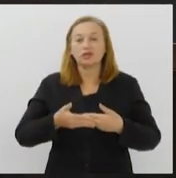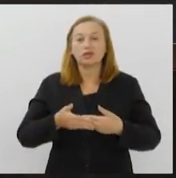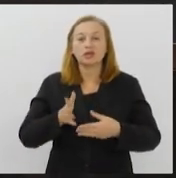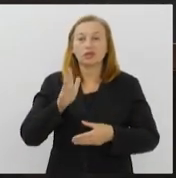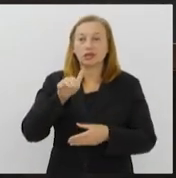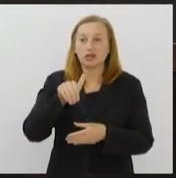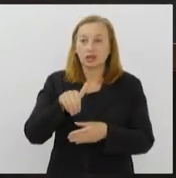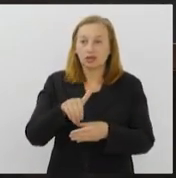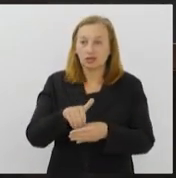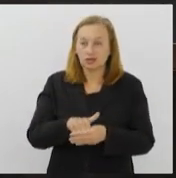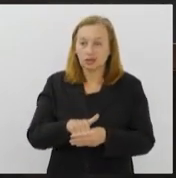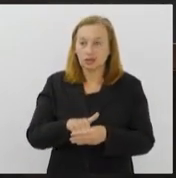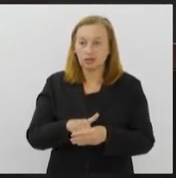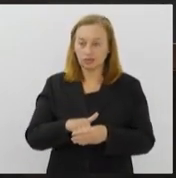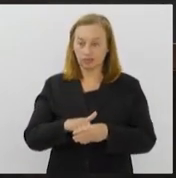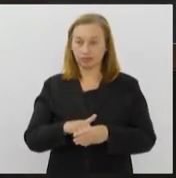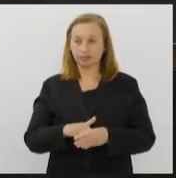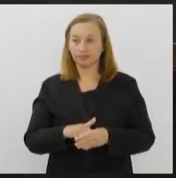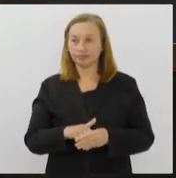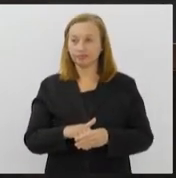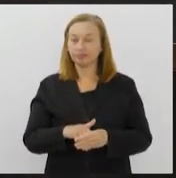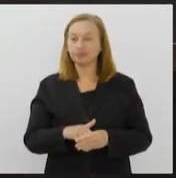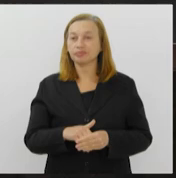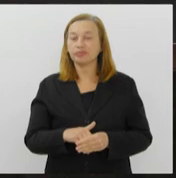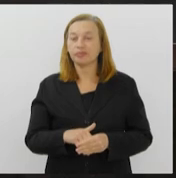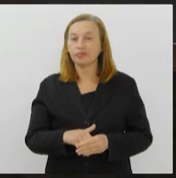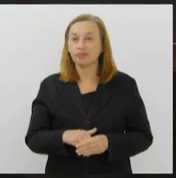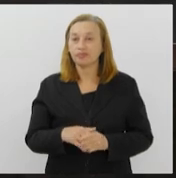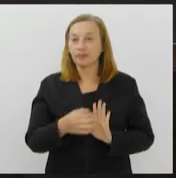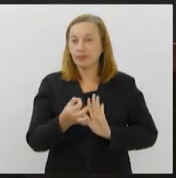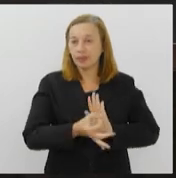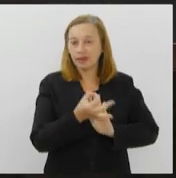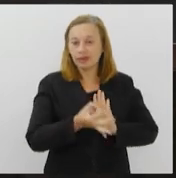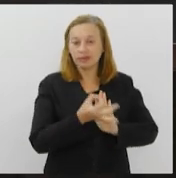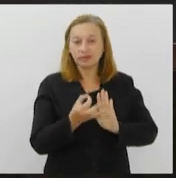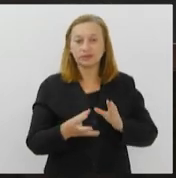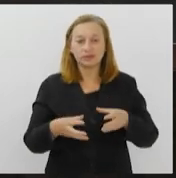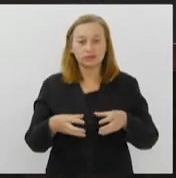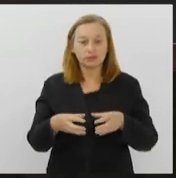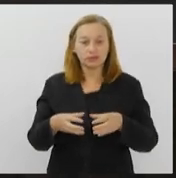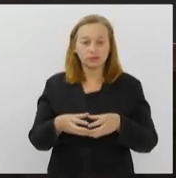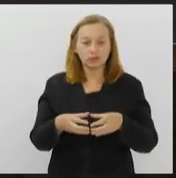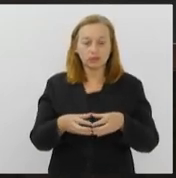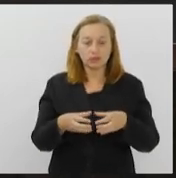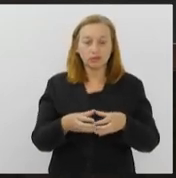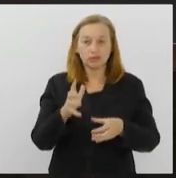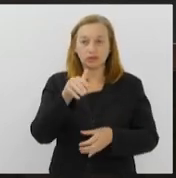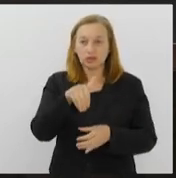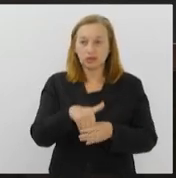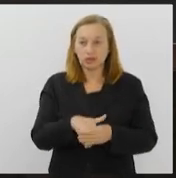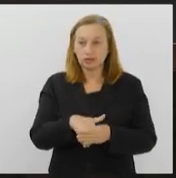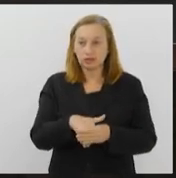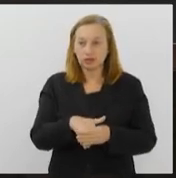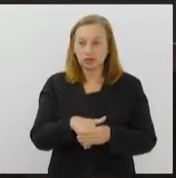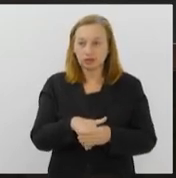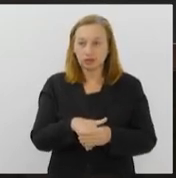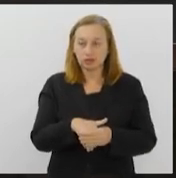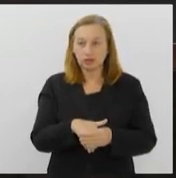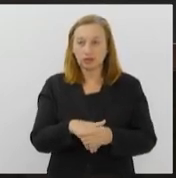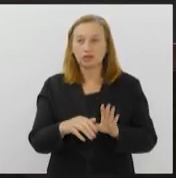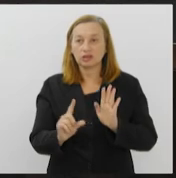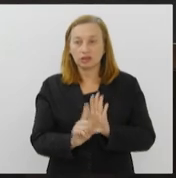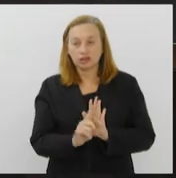discussão, em votação, o parecer da Comissão de Votação